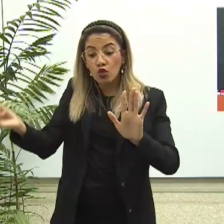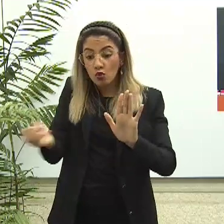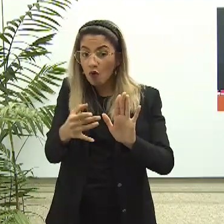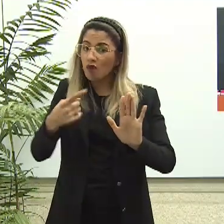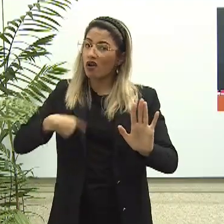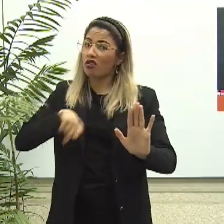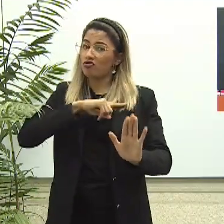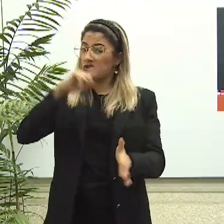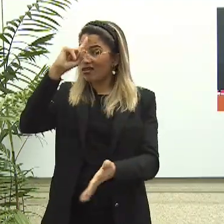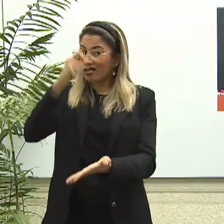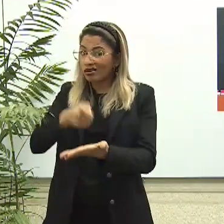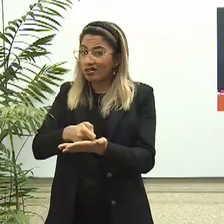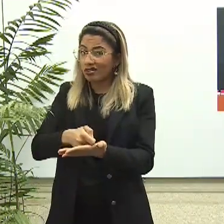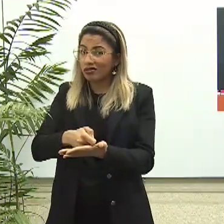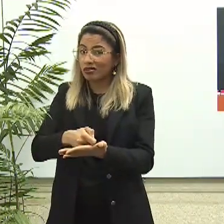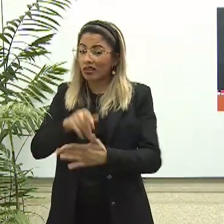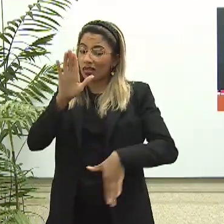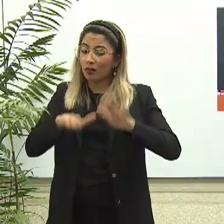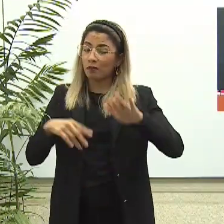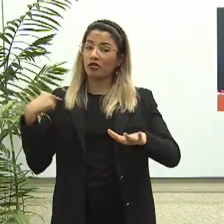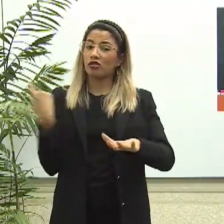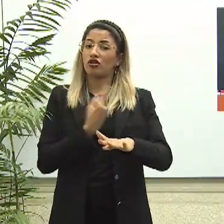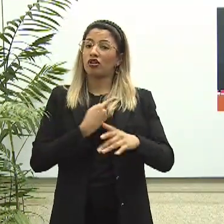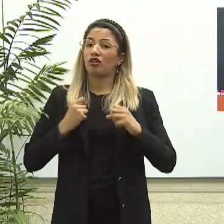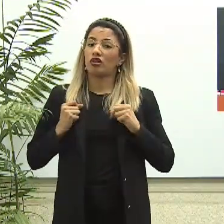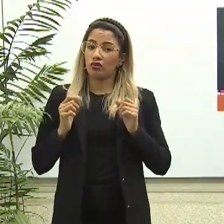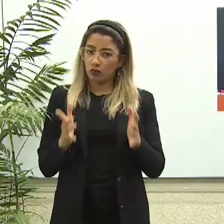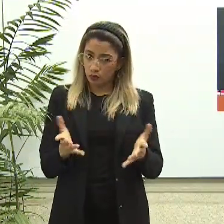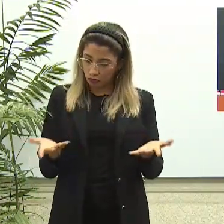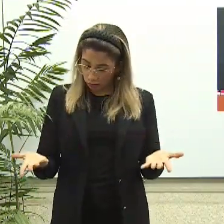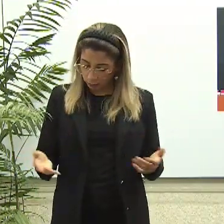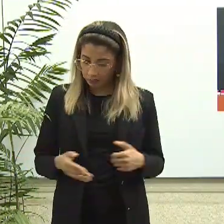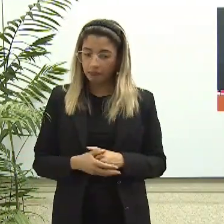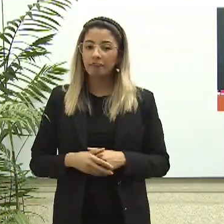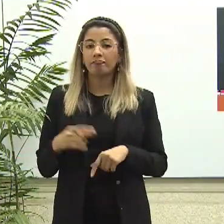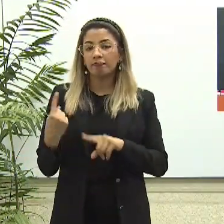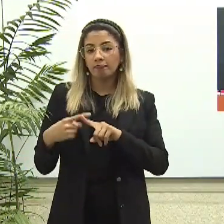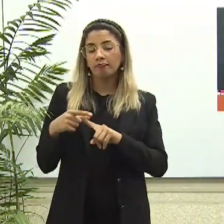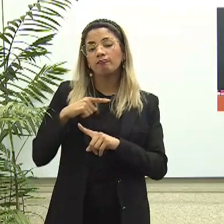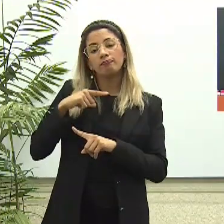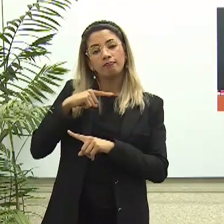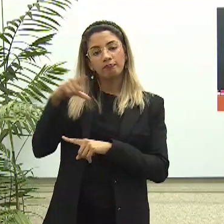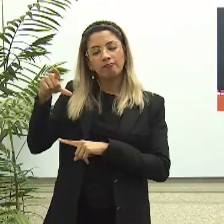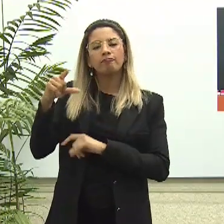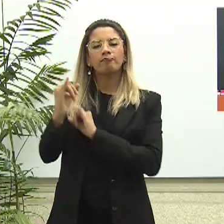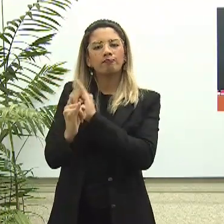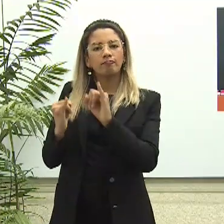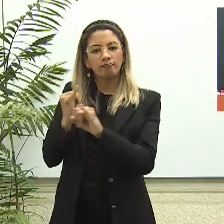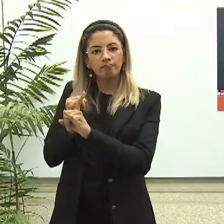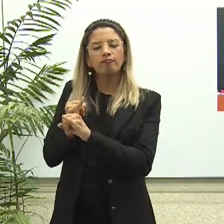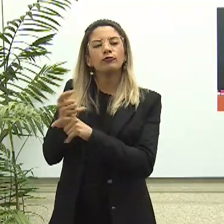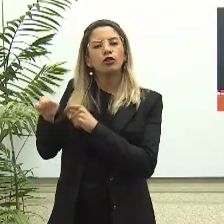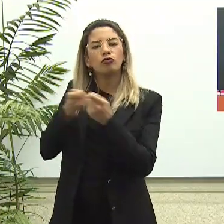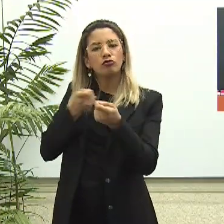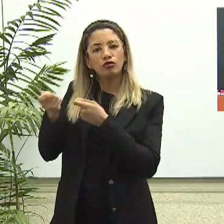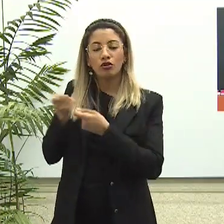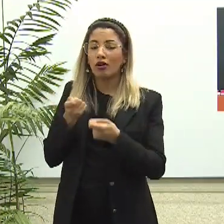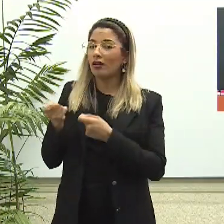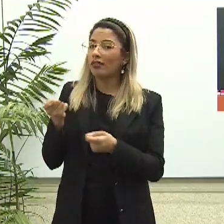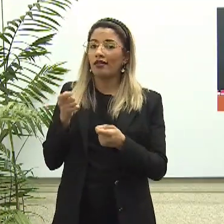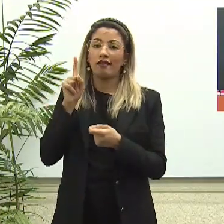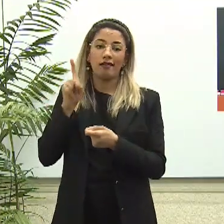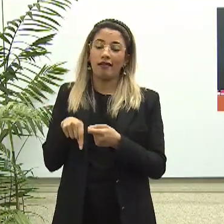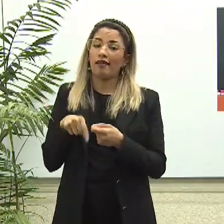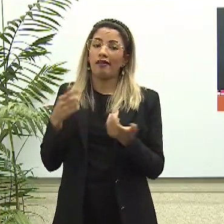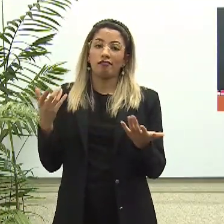bolso como dizem alguns autores né com a militarização do ciberespaço você tem praticamente uma arma de guerra no seu bolso há pouco